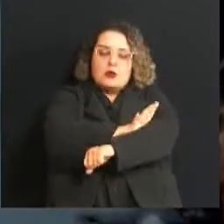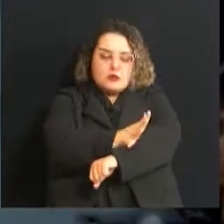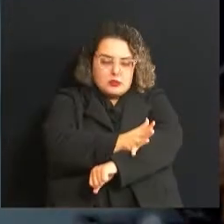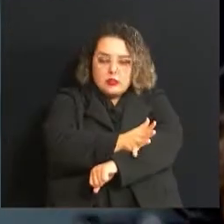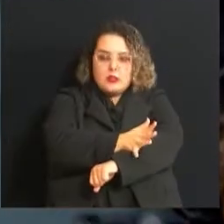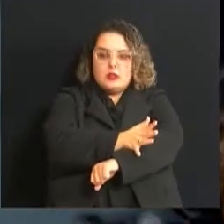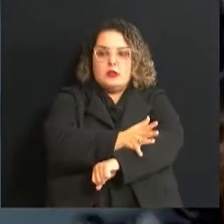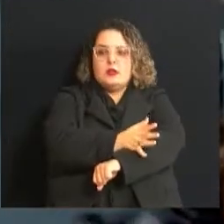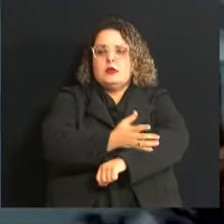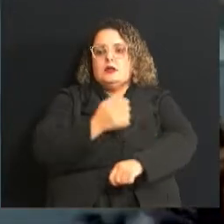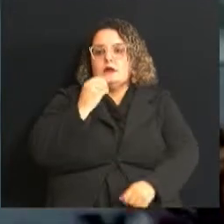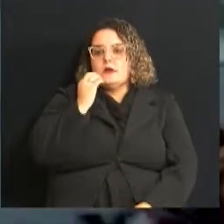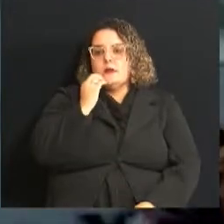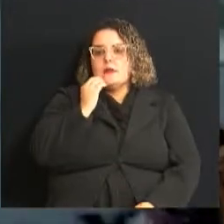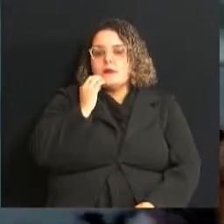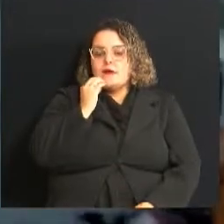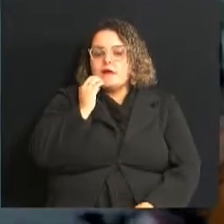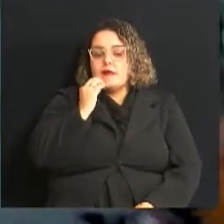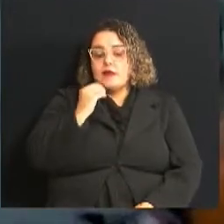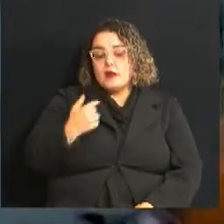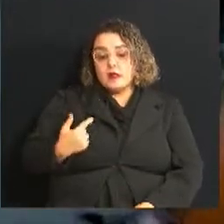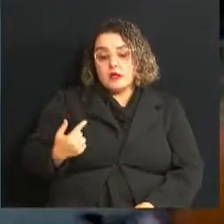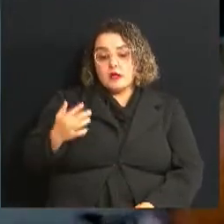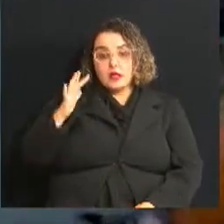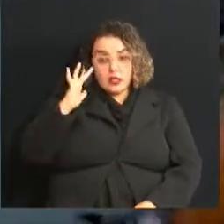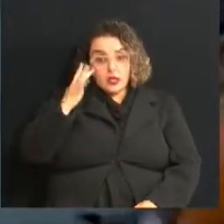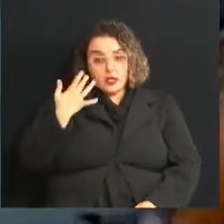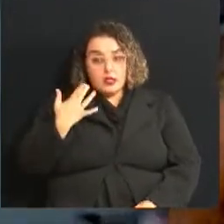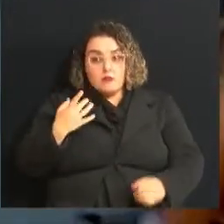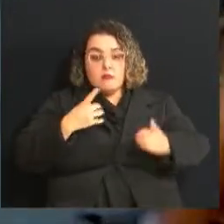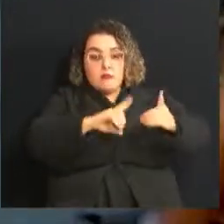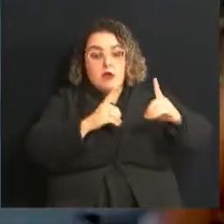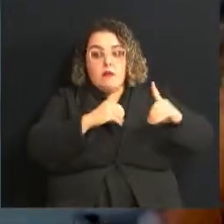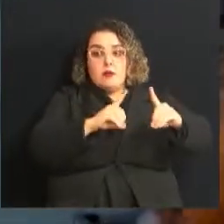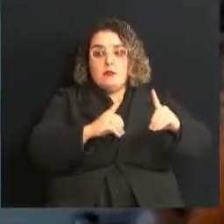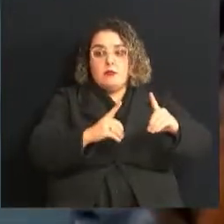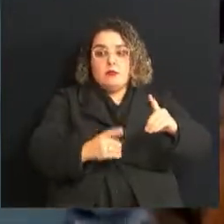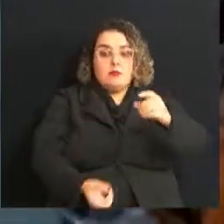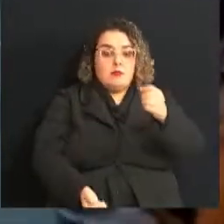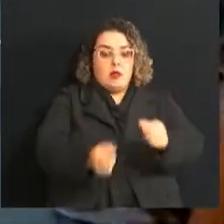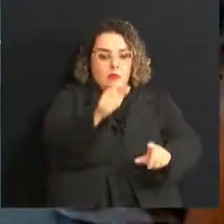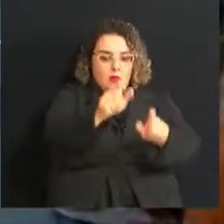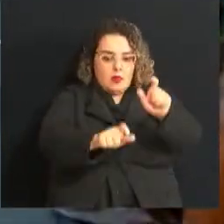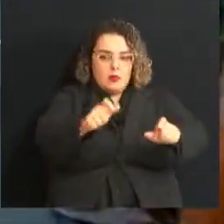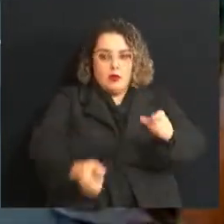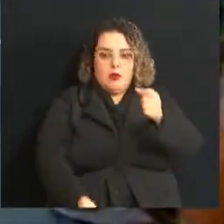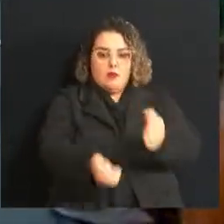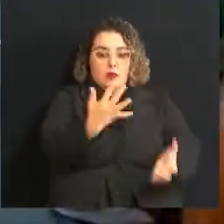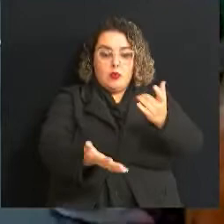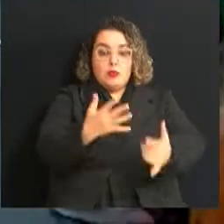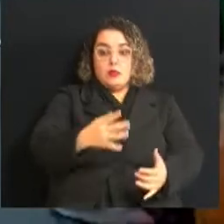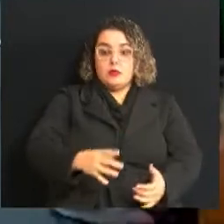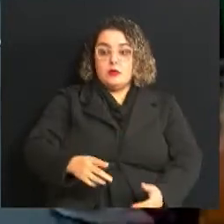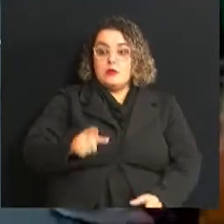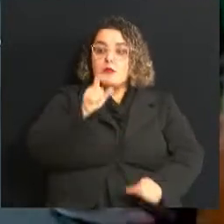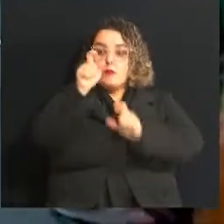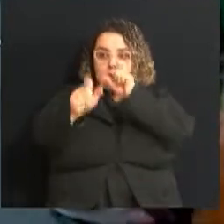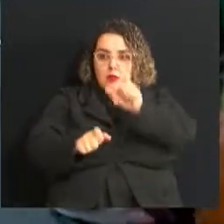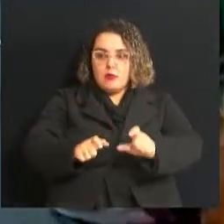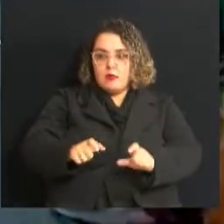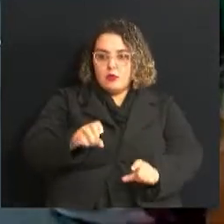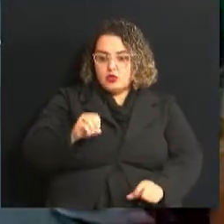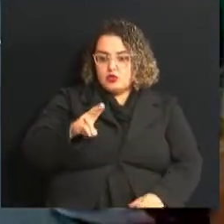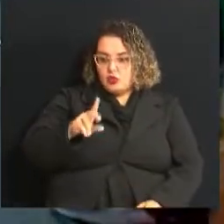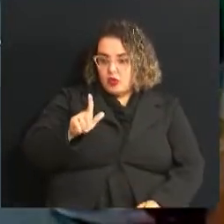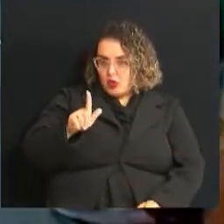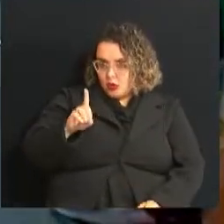né, entendeu que eu estava doutrinando as crianças para botar fogo nas pessoas. Isso é uma palavra de ordem, isso é uma figura de linguagem. As